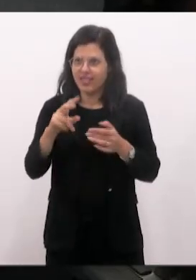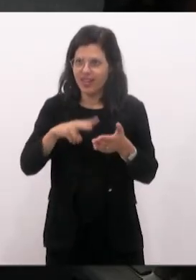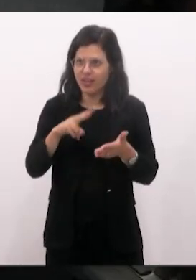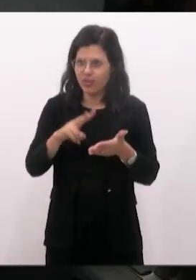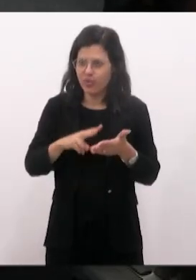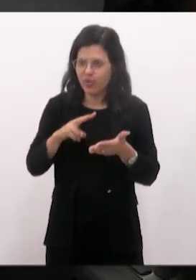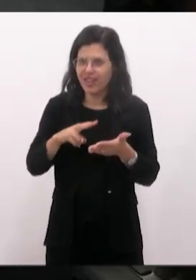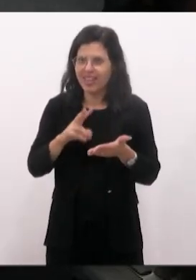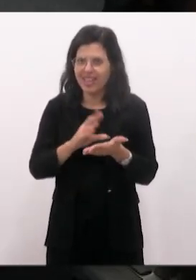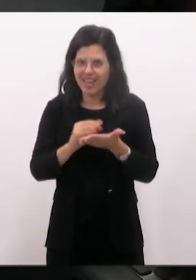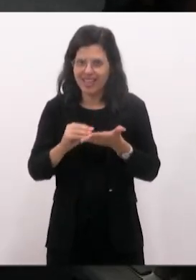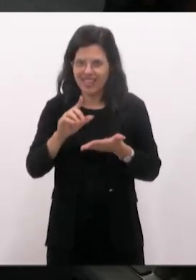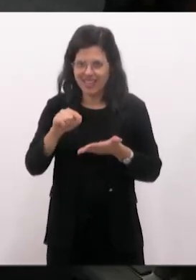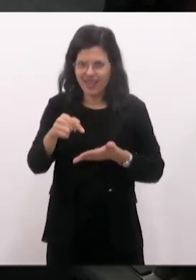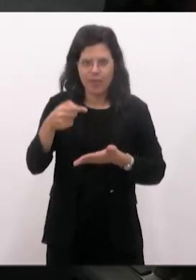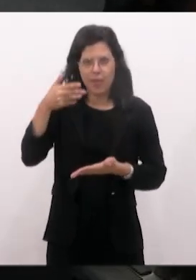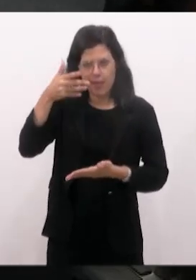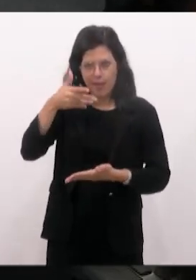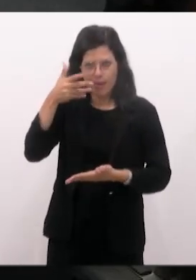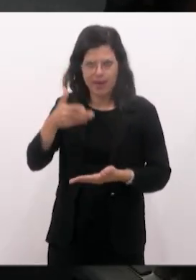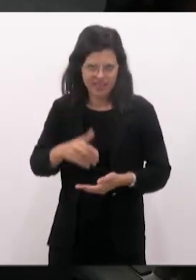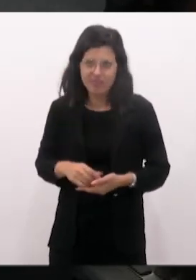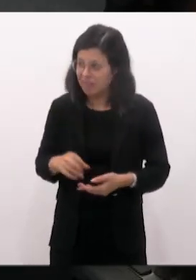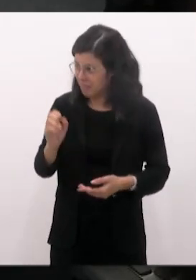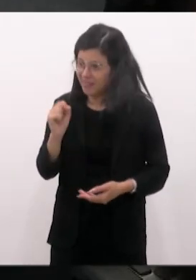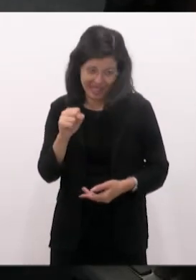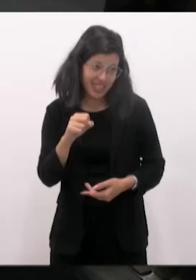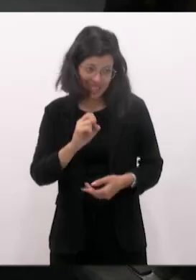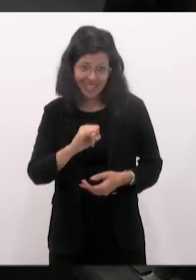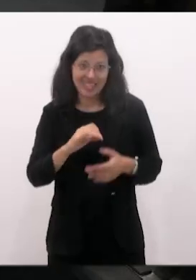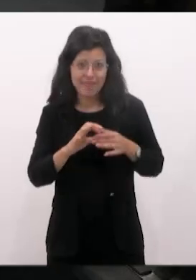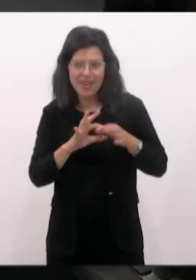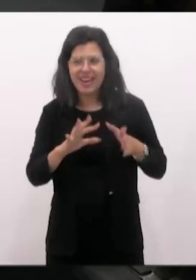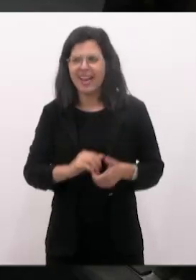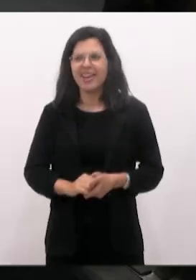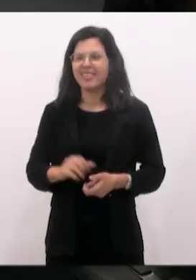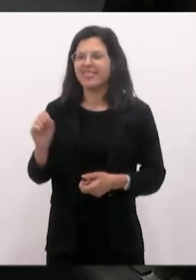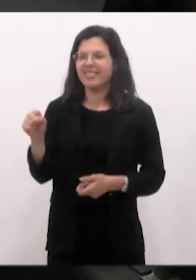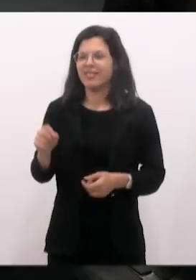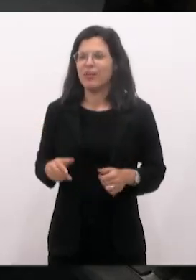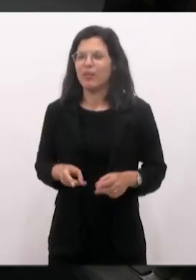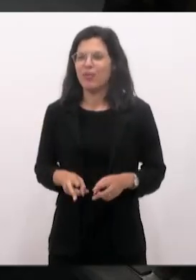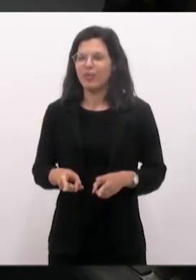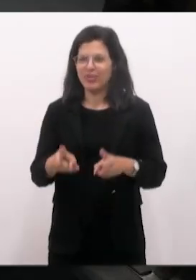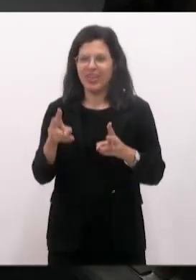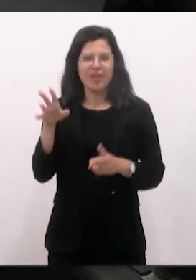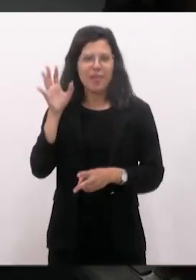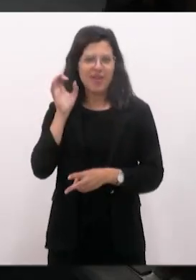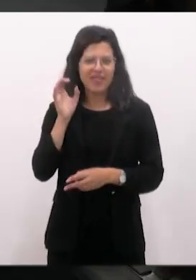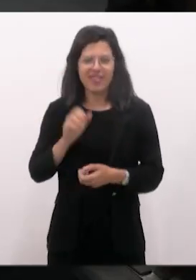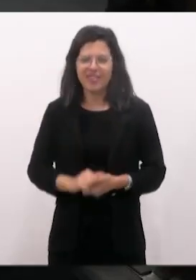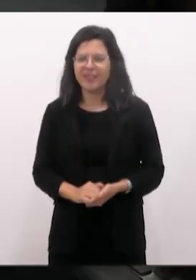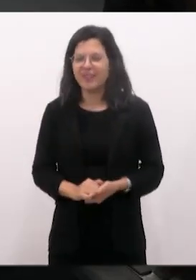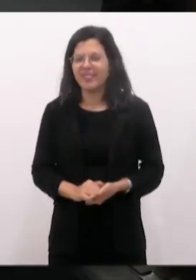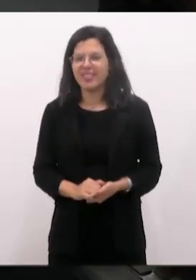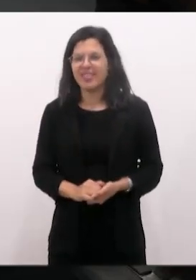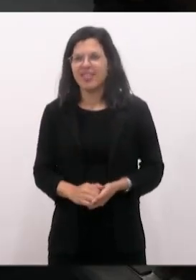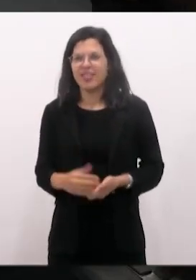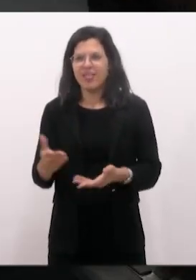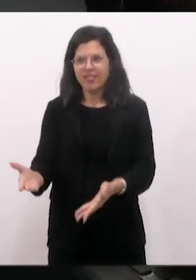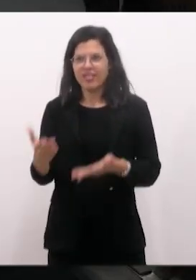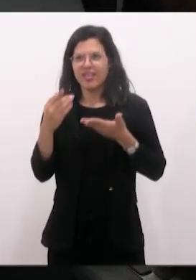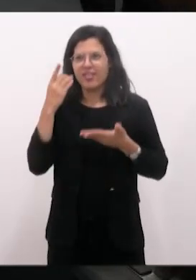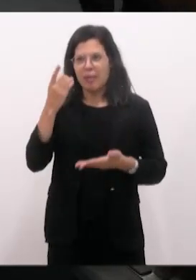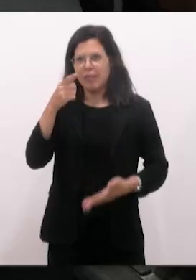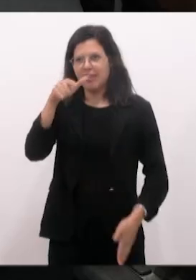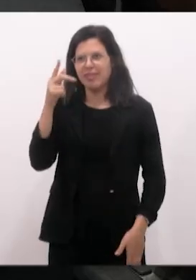depois. Perfeitamente, se o Muito senhor bom. assim me permitir. Não, eu vou ficar aqui para ouvir. Vou ficar aqui. A presidência convida o senhor deputado